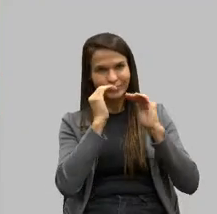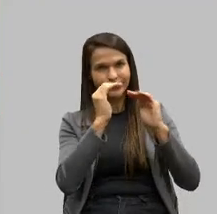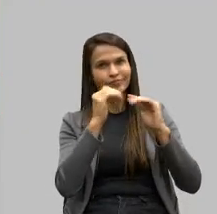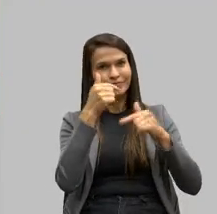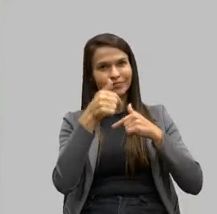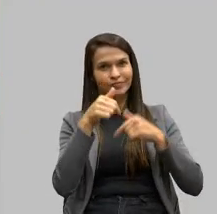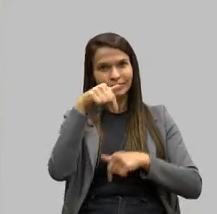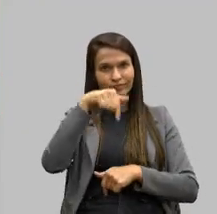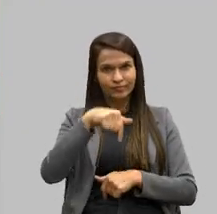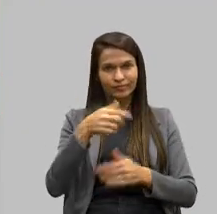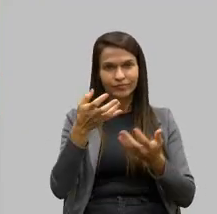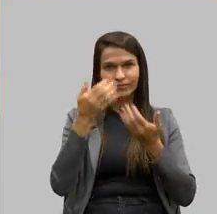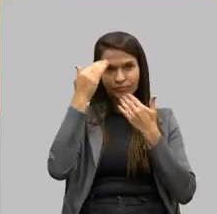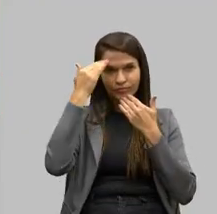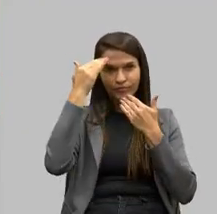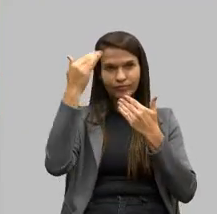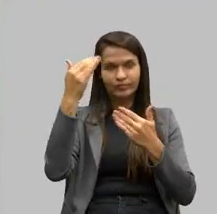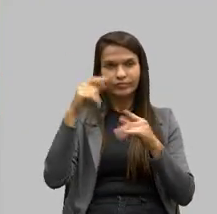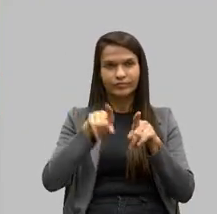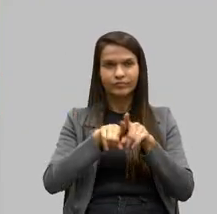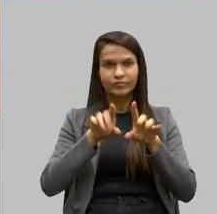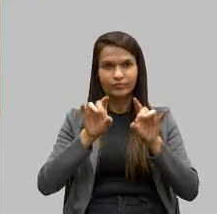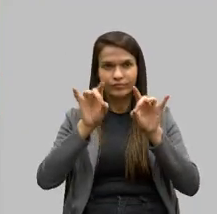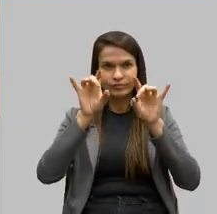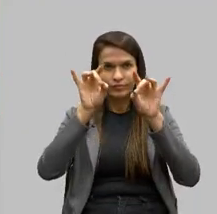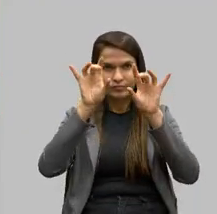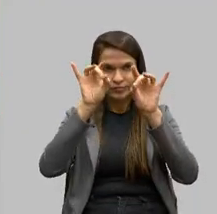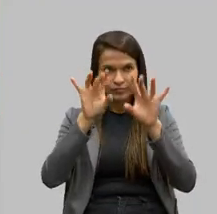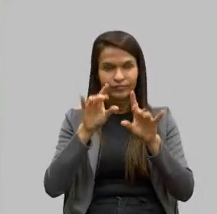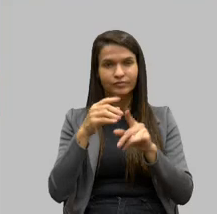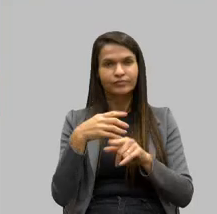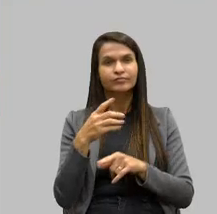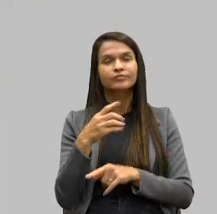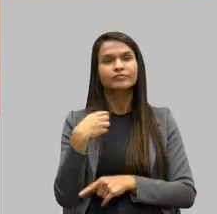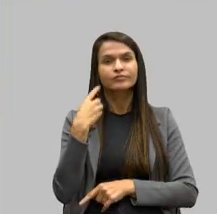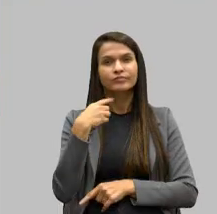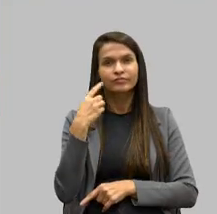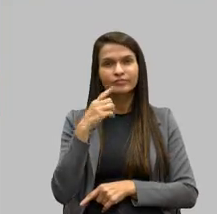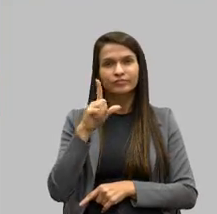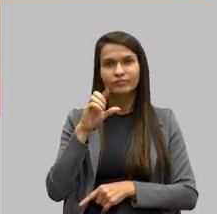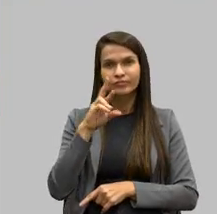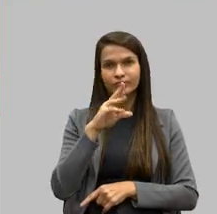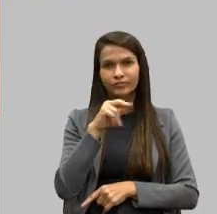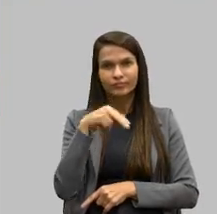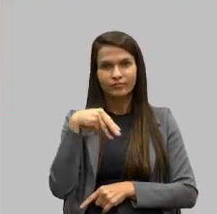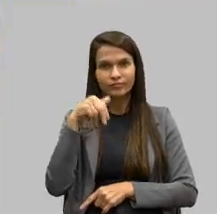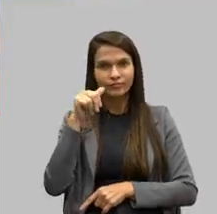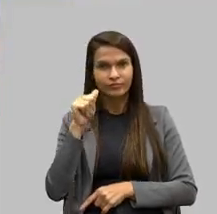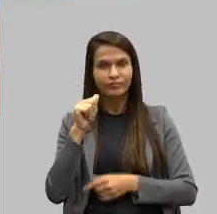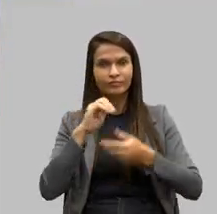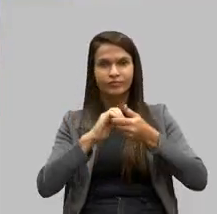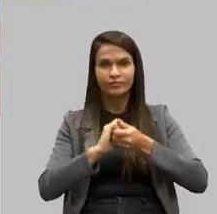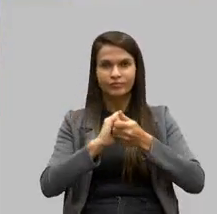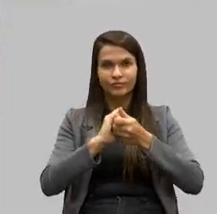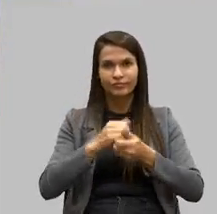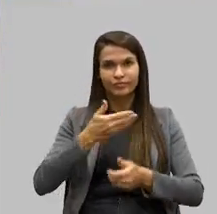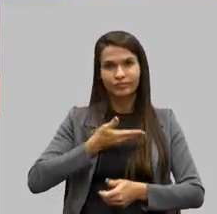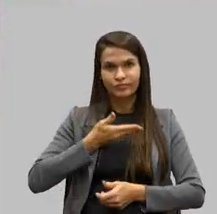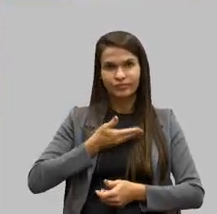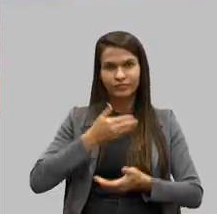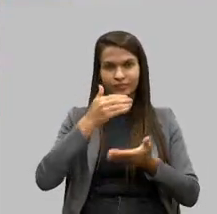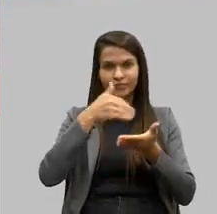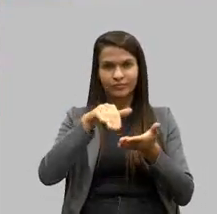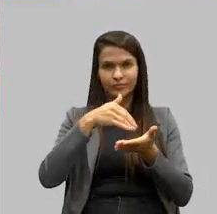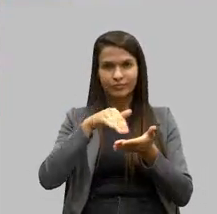aqui. Quero agradecer aqui especialmente a gentileza da deputada Lohana, cumprimentar meus colegas, cumprimentar o nosso secretário.